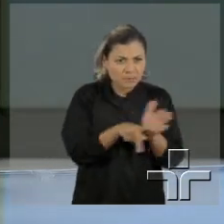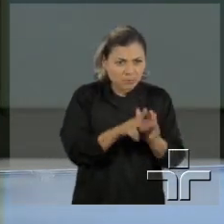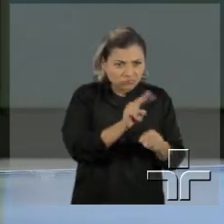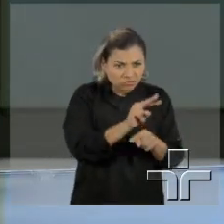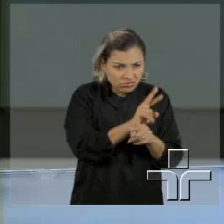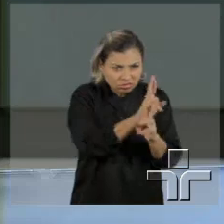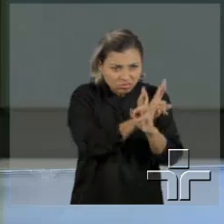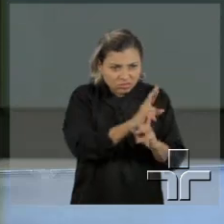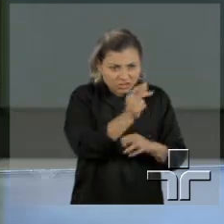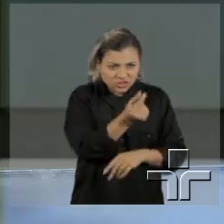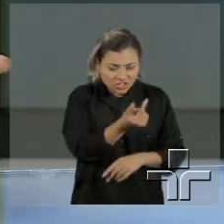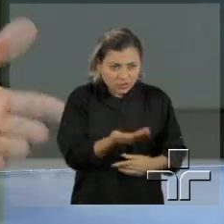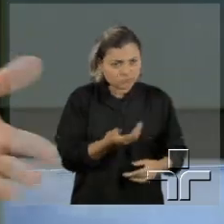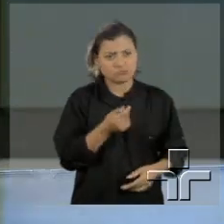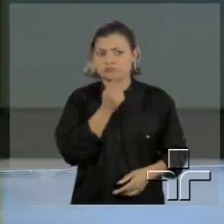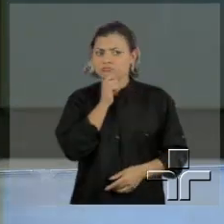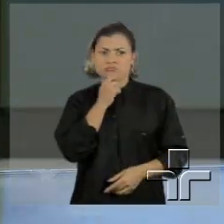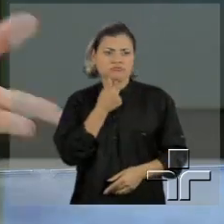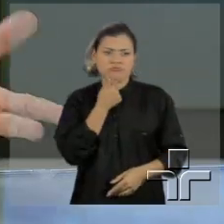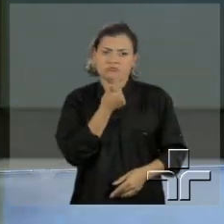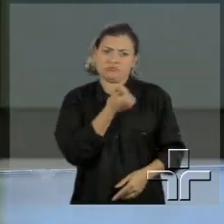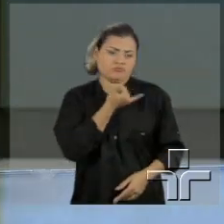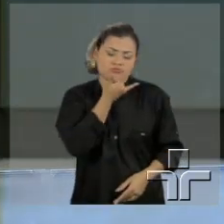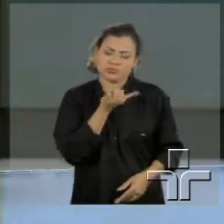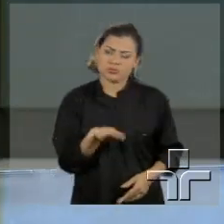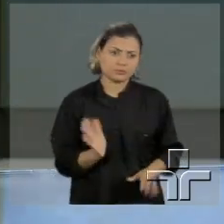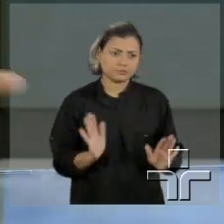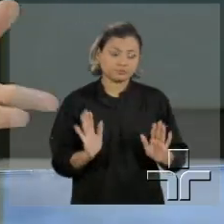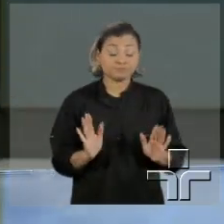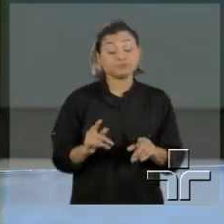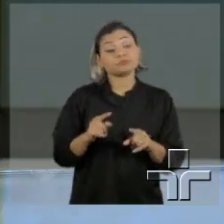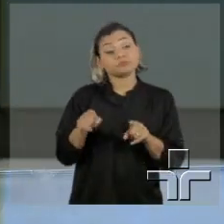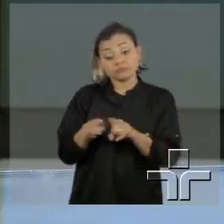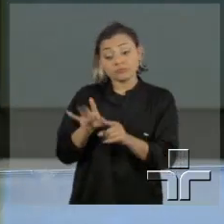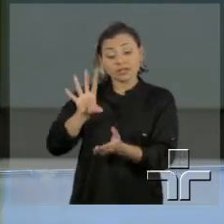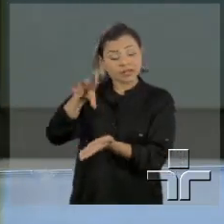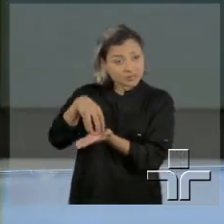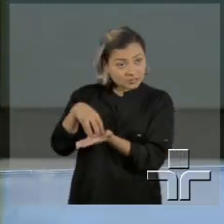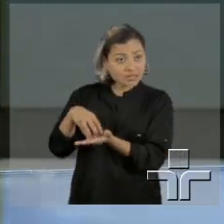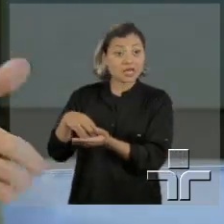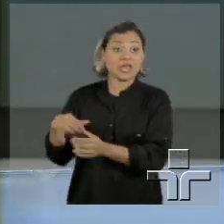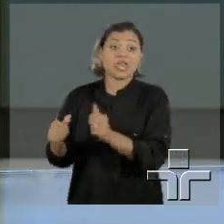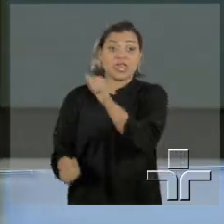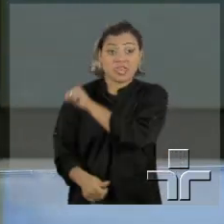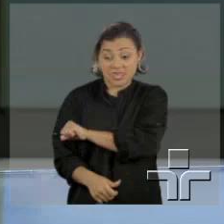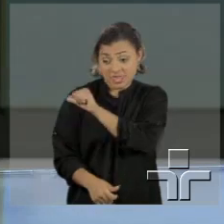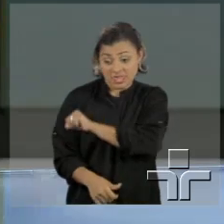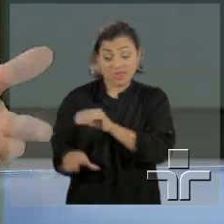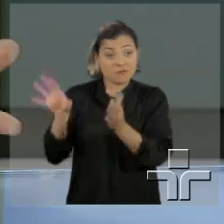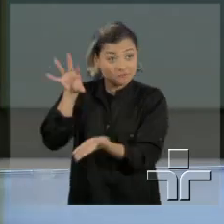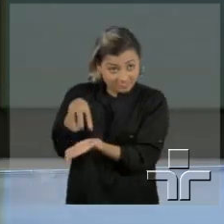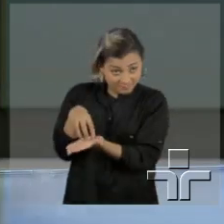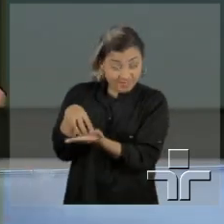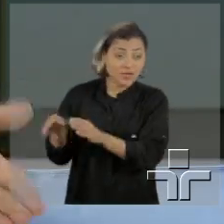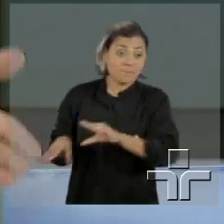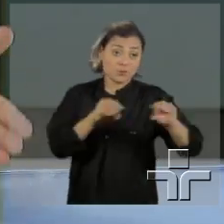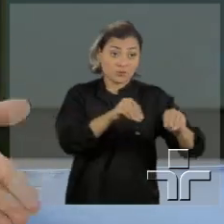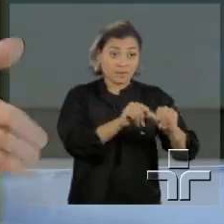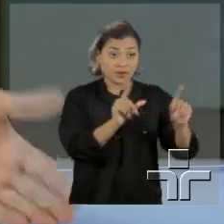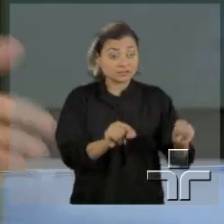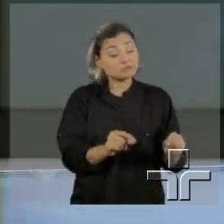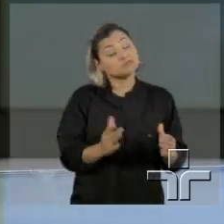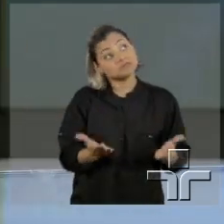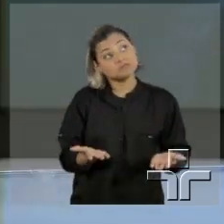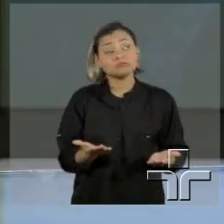etc. Mudar a sede, enfim, você pode mudar de lugar, se você colocar